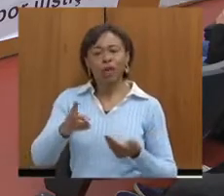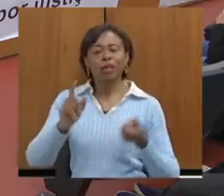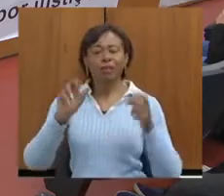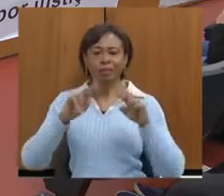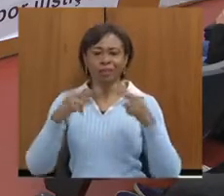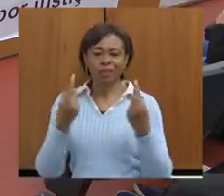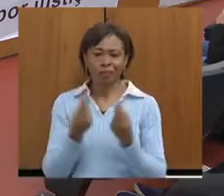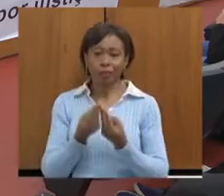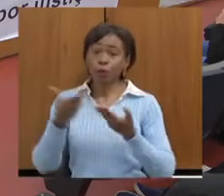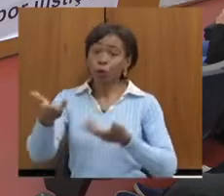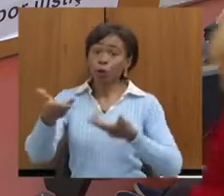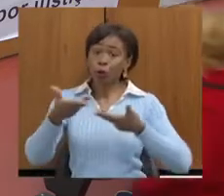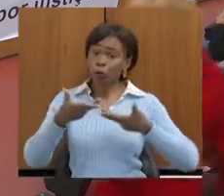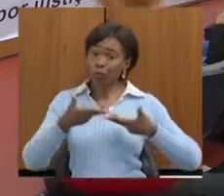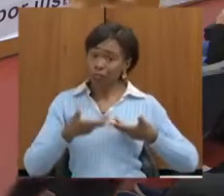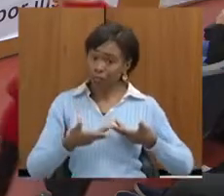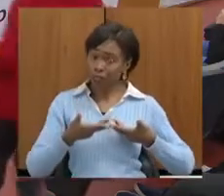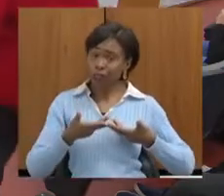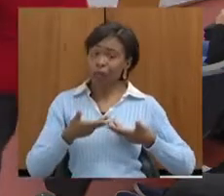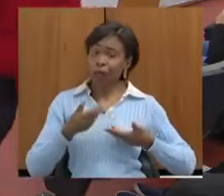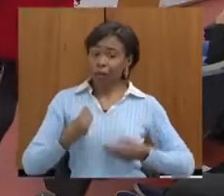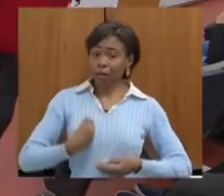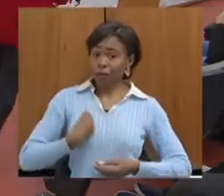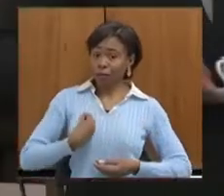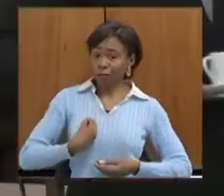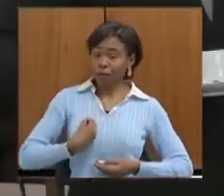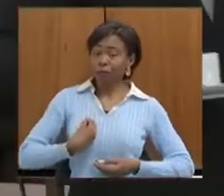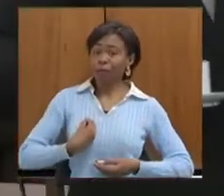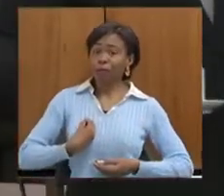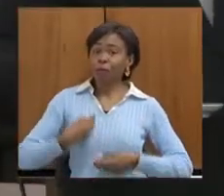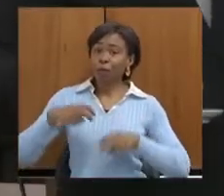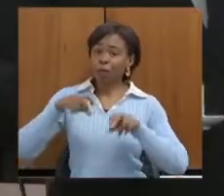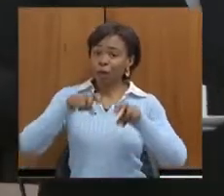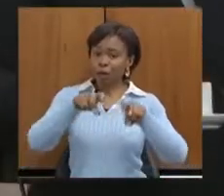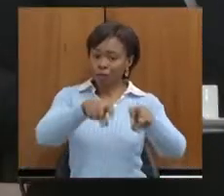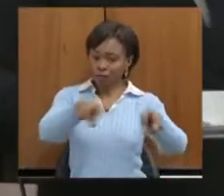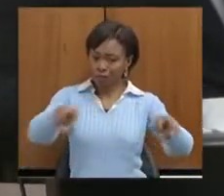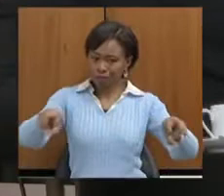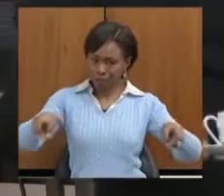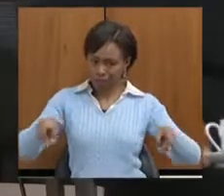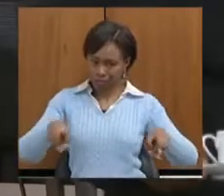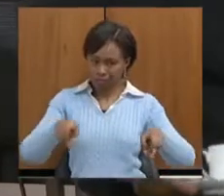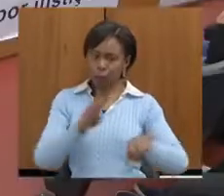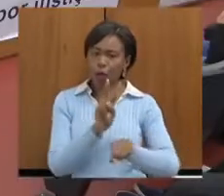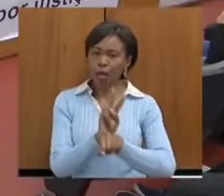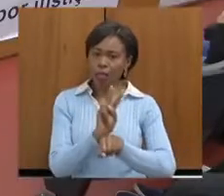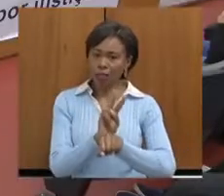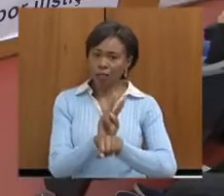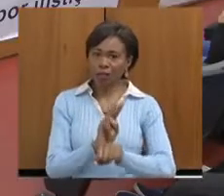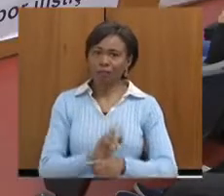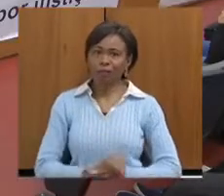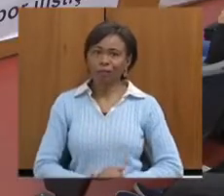e convidados ilustres integrantes A tomarem assentos nos lugares reservados